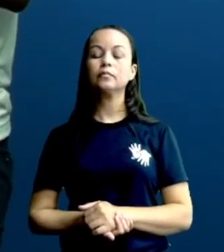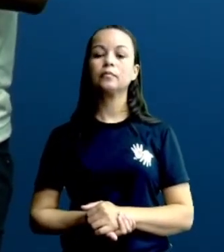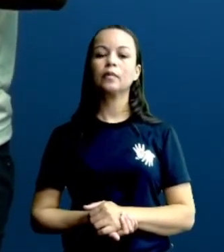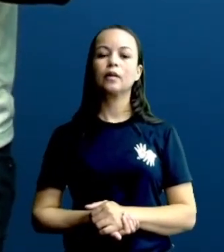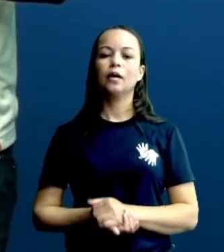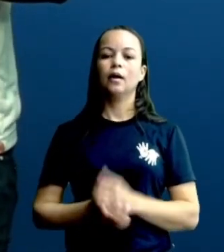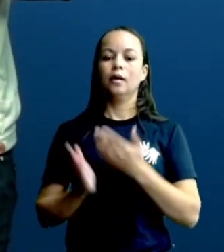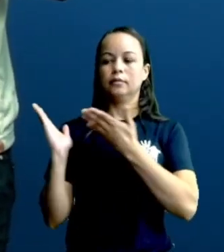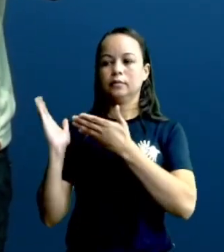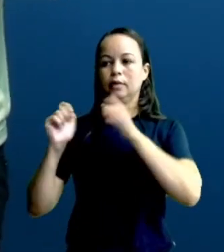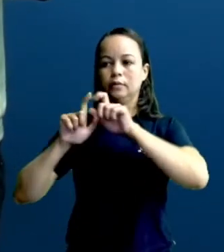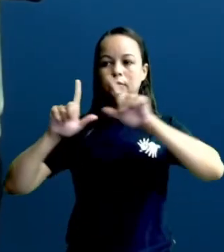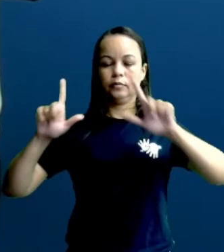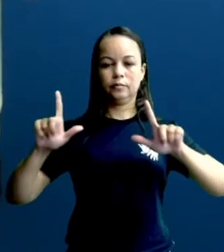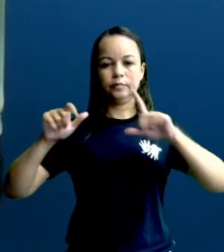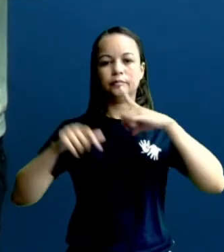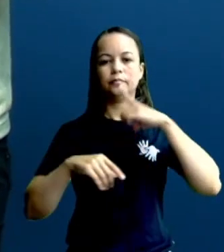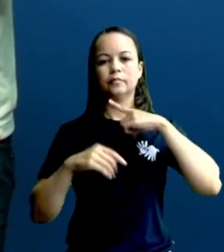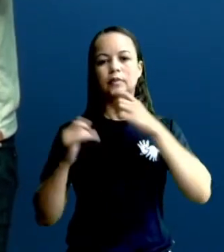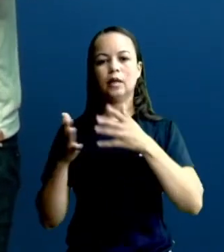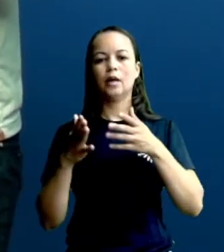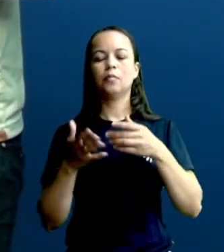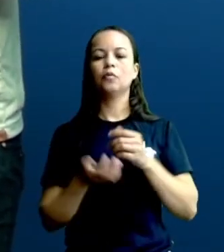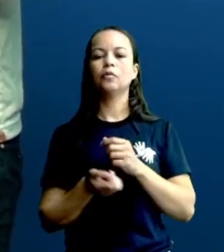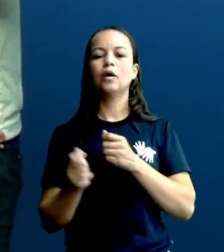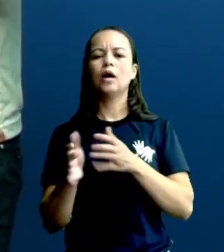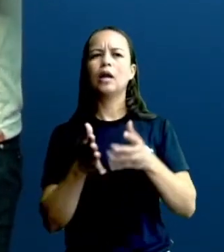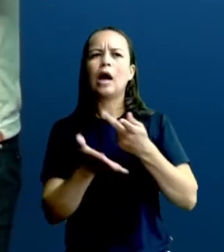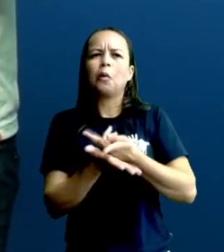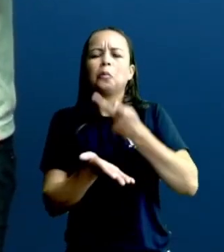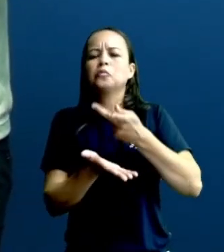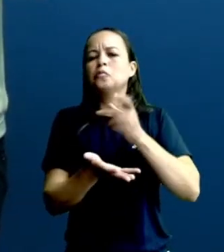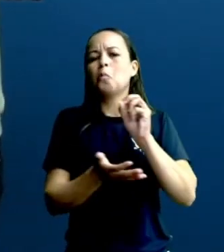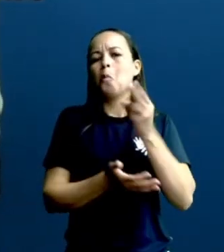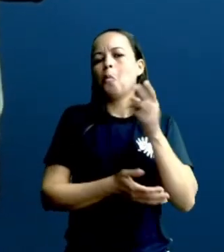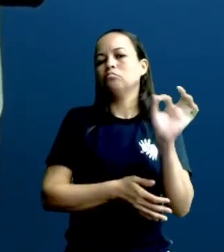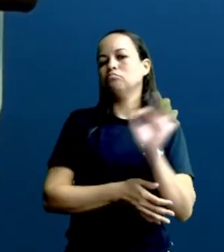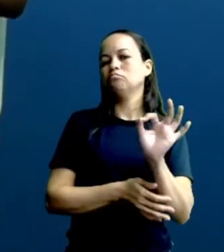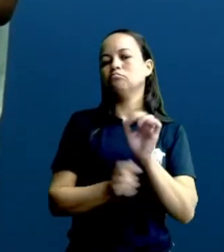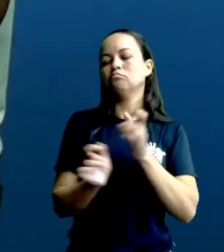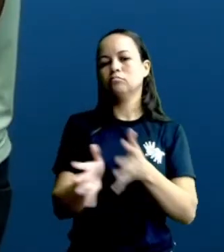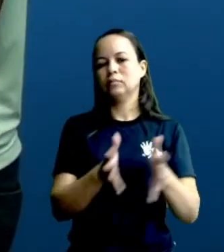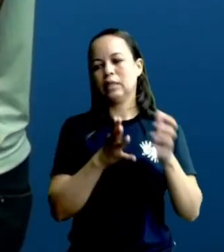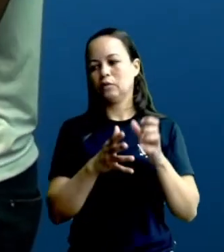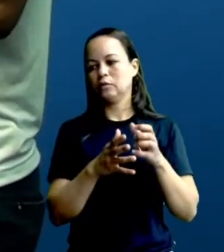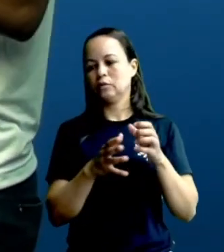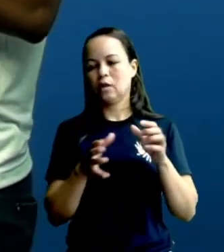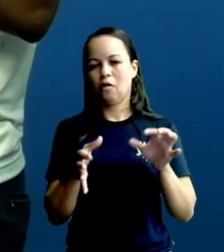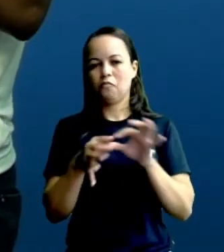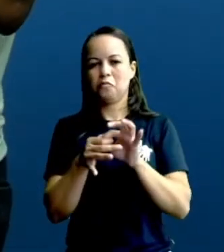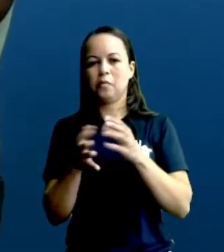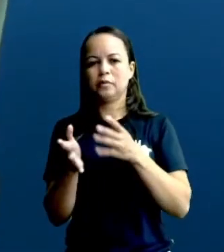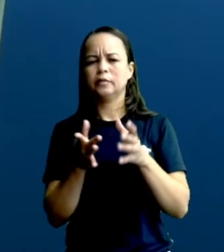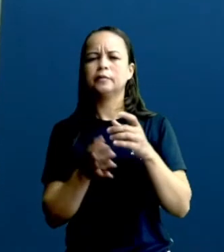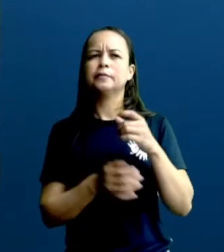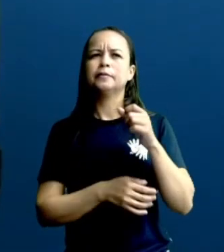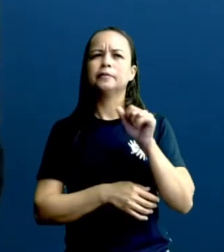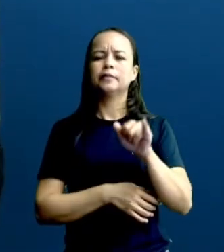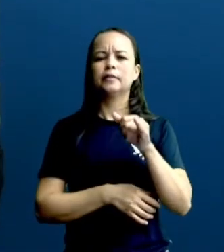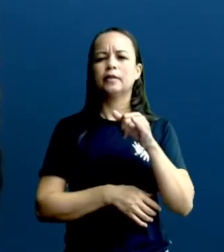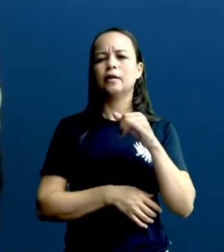slide nós temos as probabilidades de acontecer ou não essa formação. Por exemplo, se eu